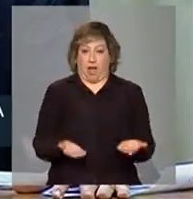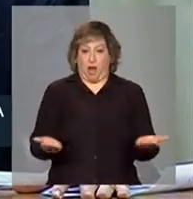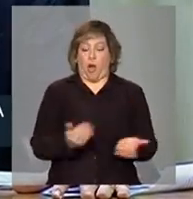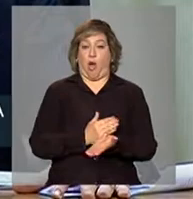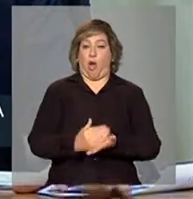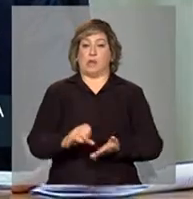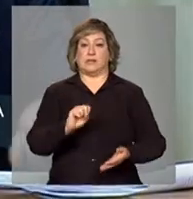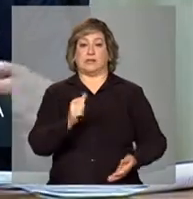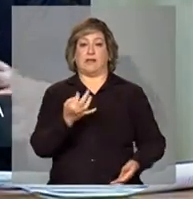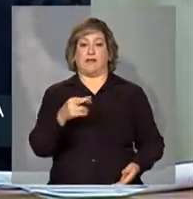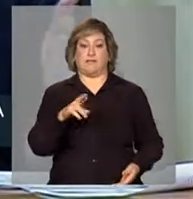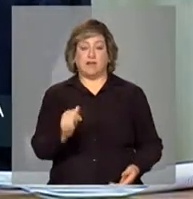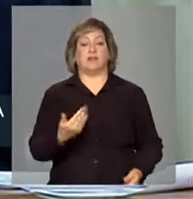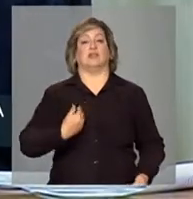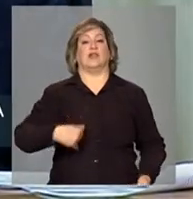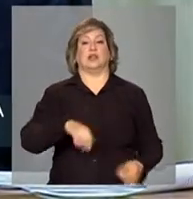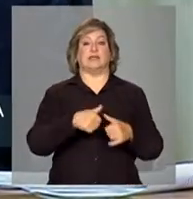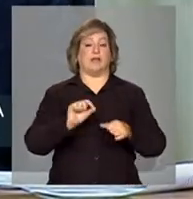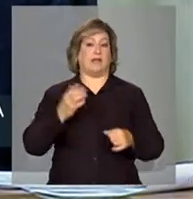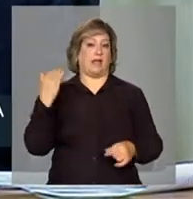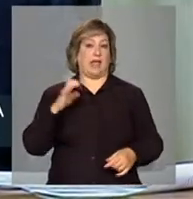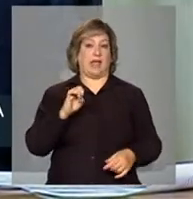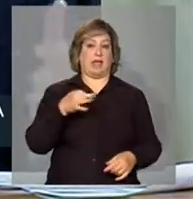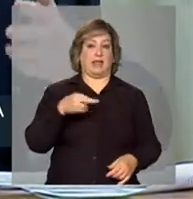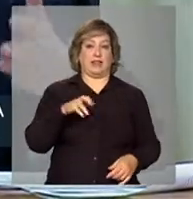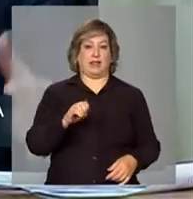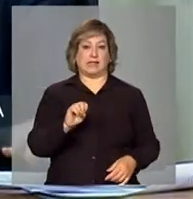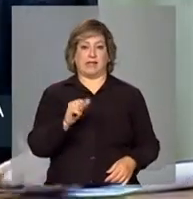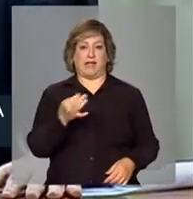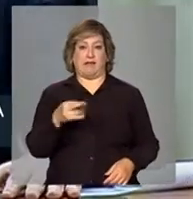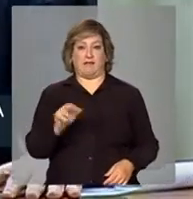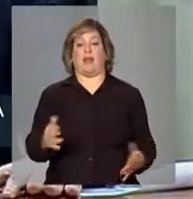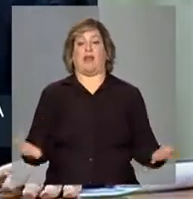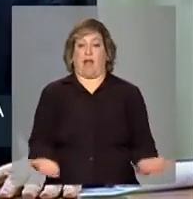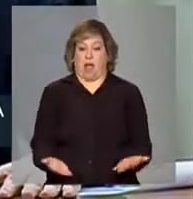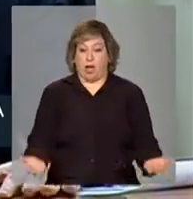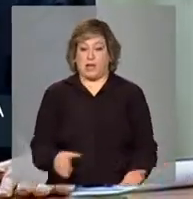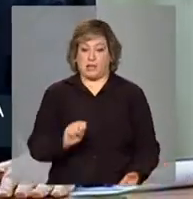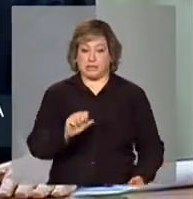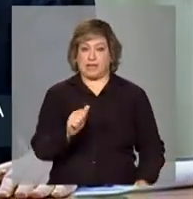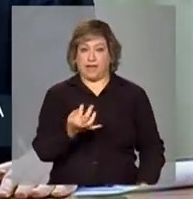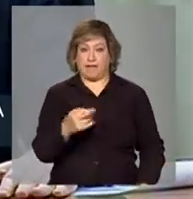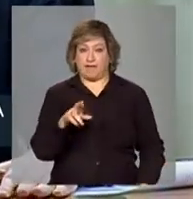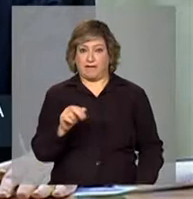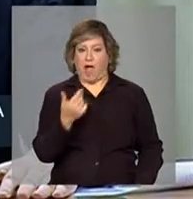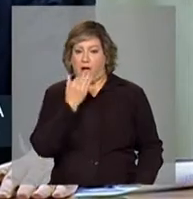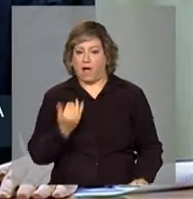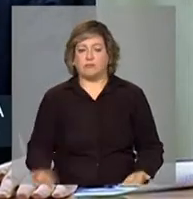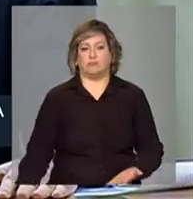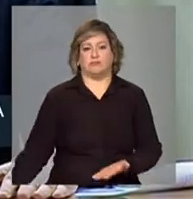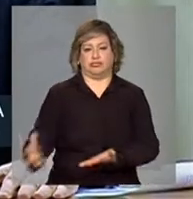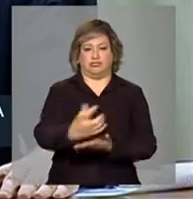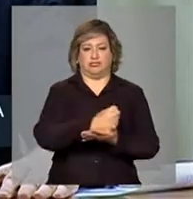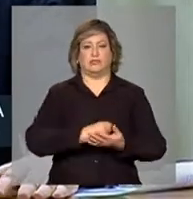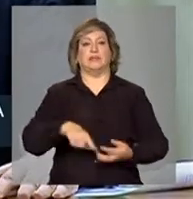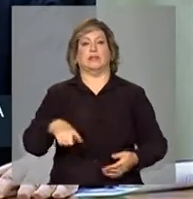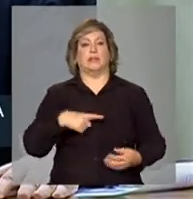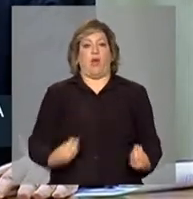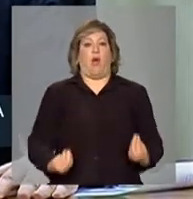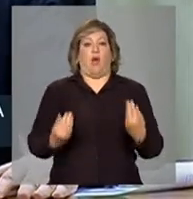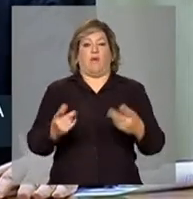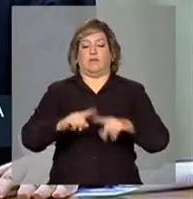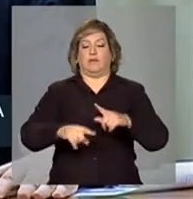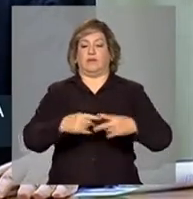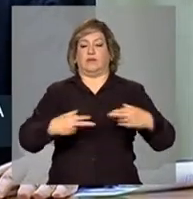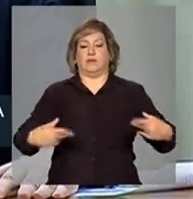começa a safra e nós estávamos e entressafra e com a safra Há uma grande oferta de produtos agrícolas que